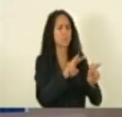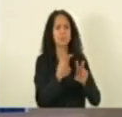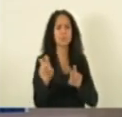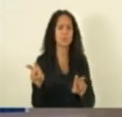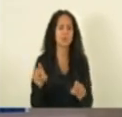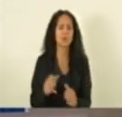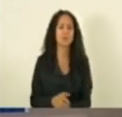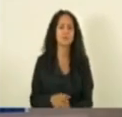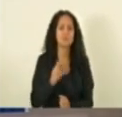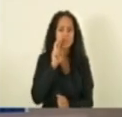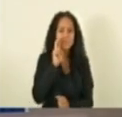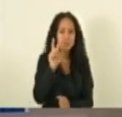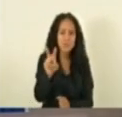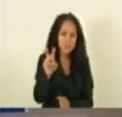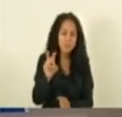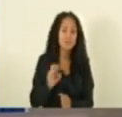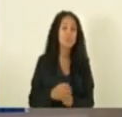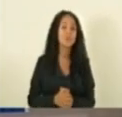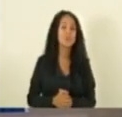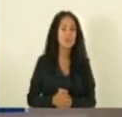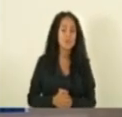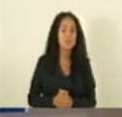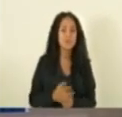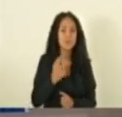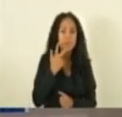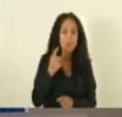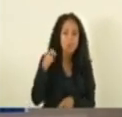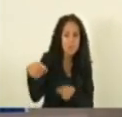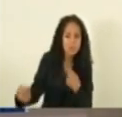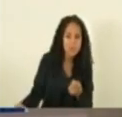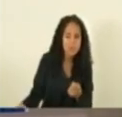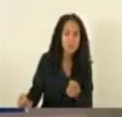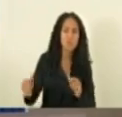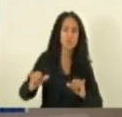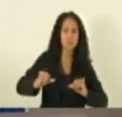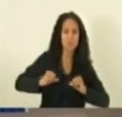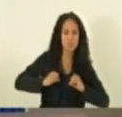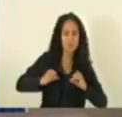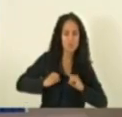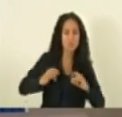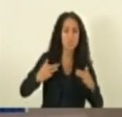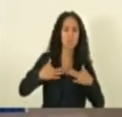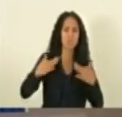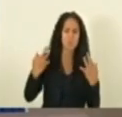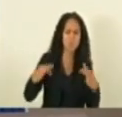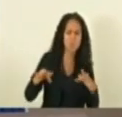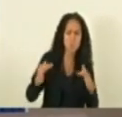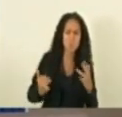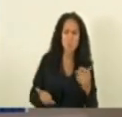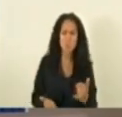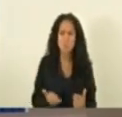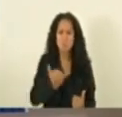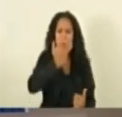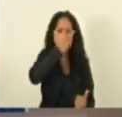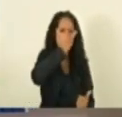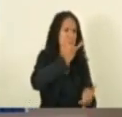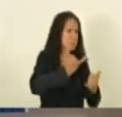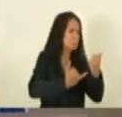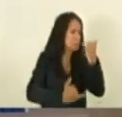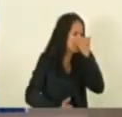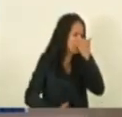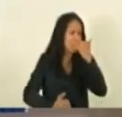você ouve falar de sofrimento, de dor, de tragédia,